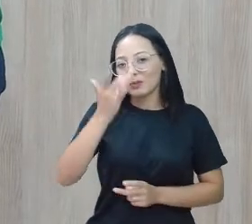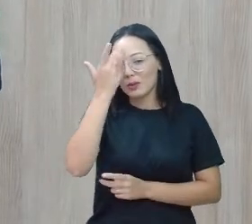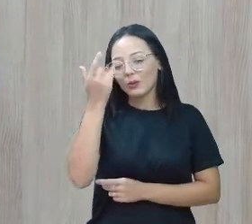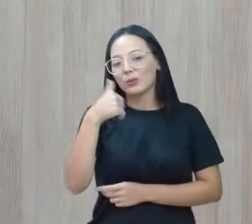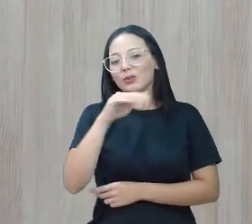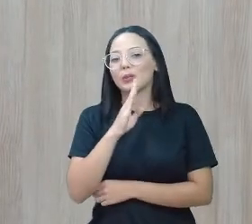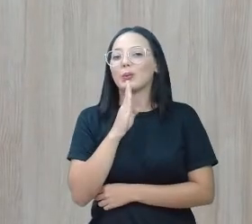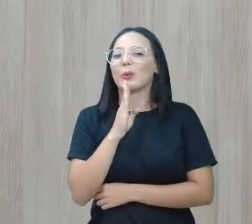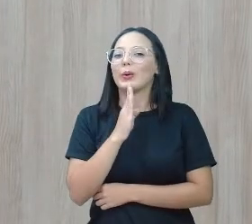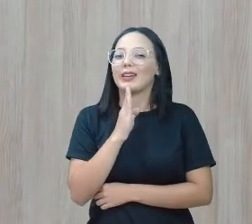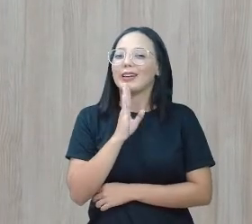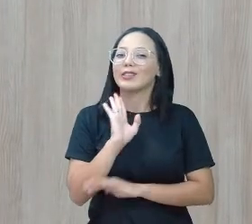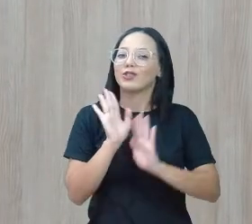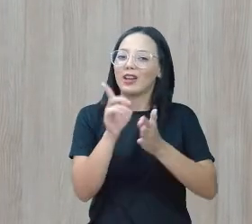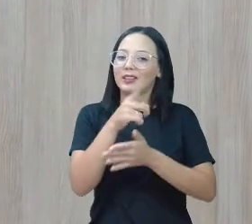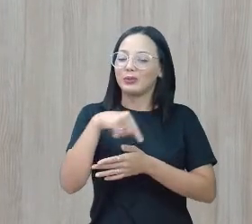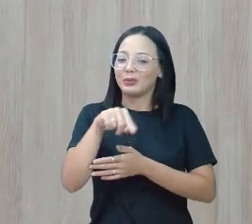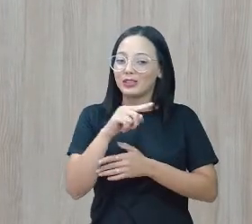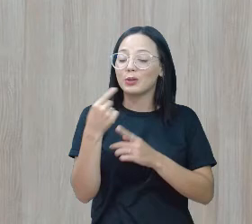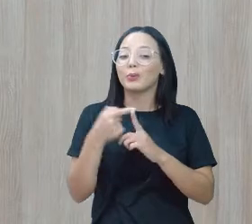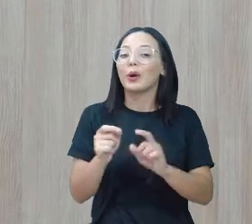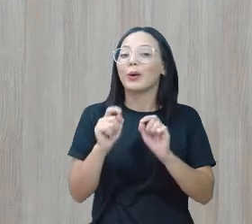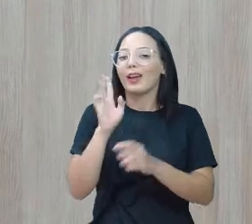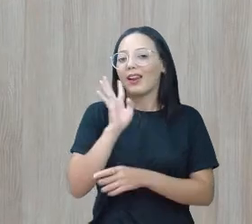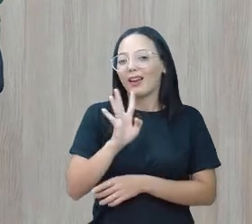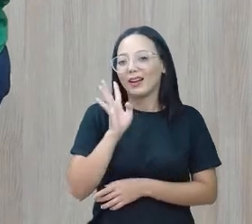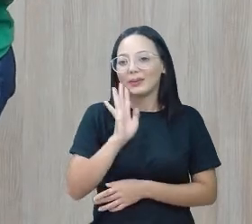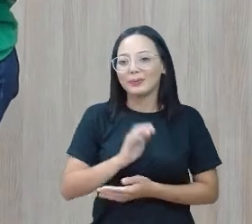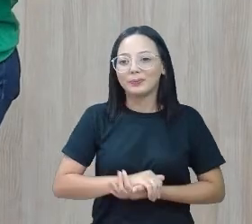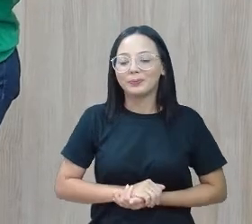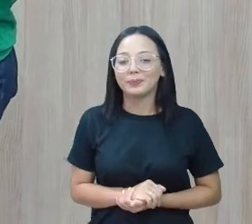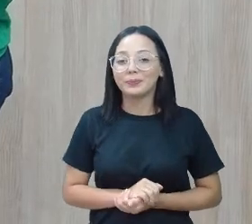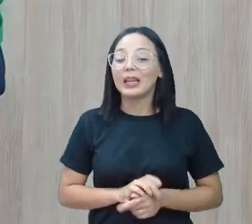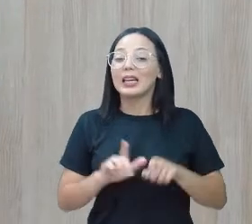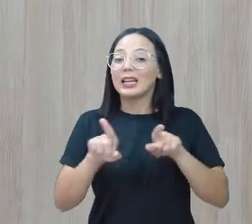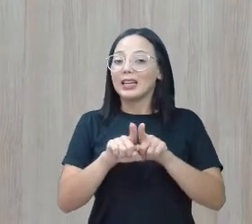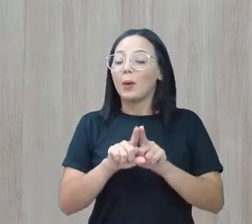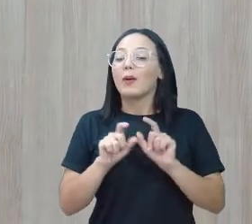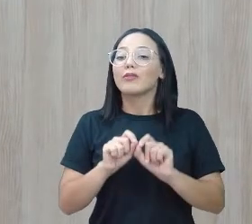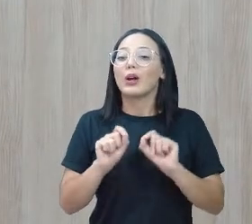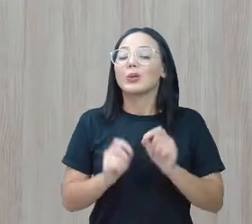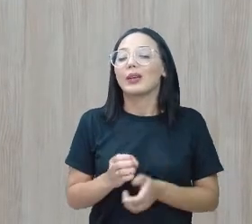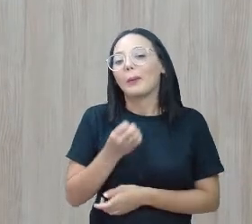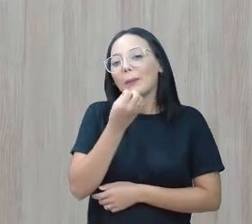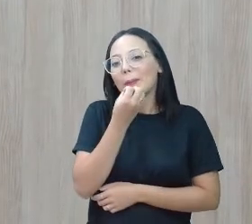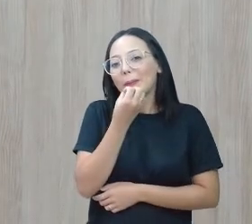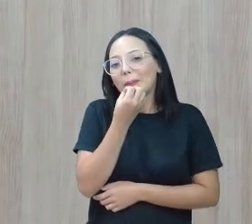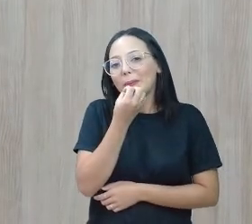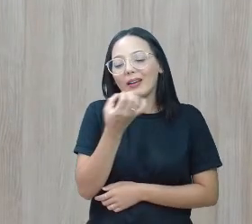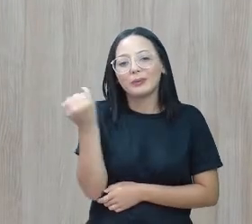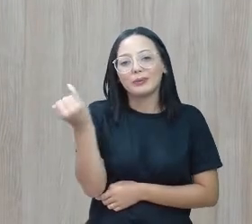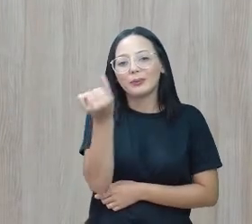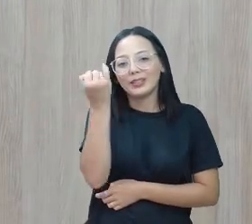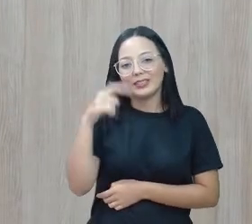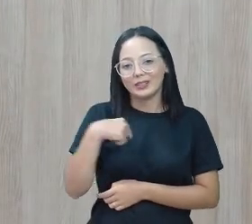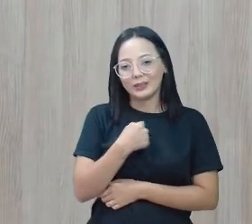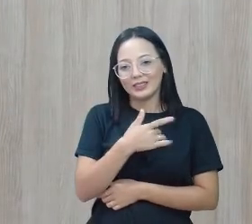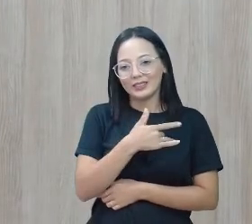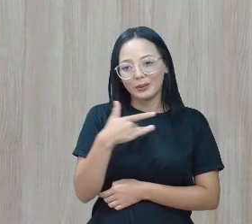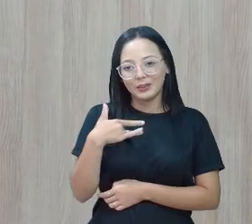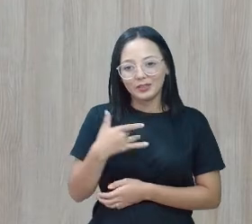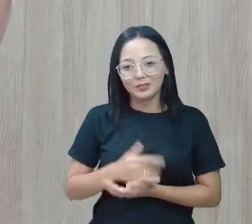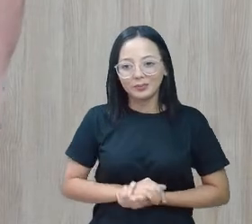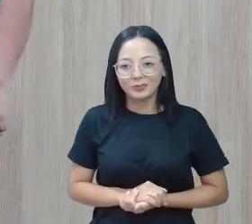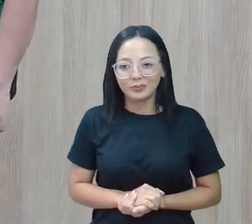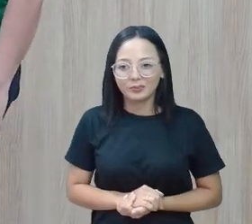conhecidos, chegados de vocês, porque isso é muito legal. E faz um bem tremendo à nossa saúde.